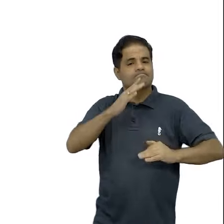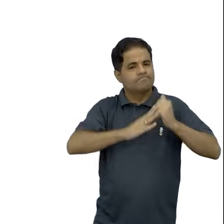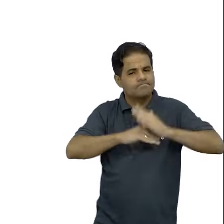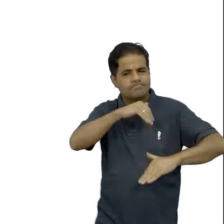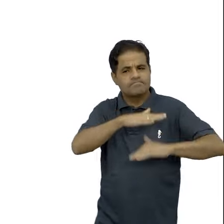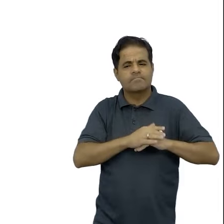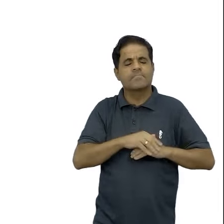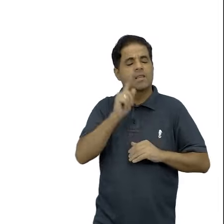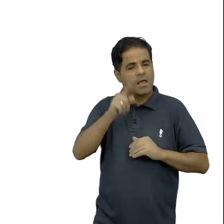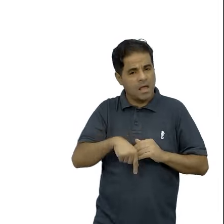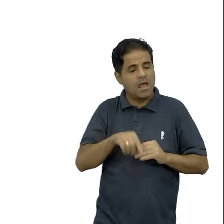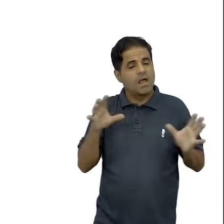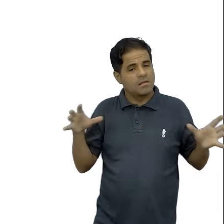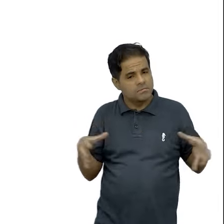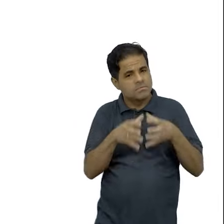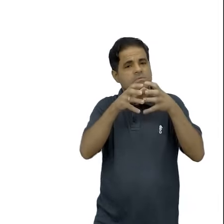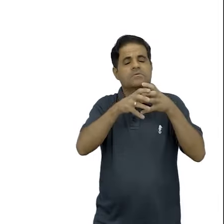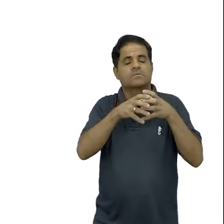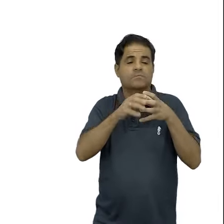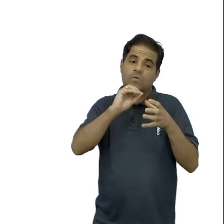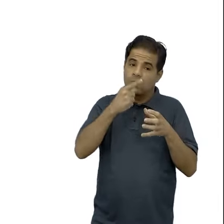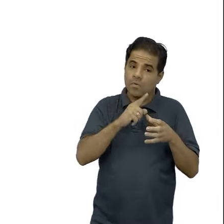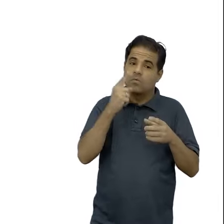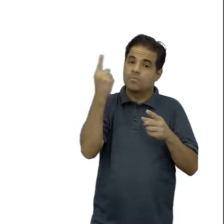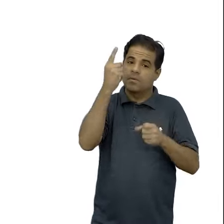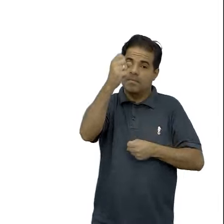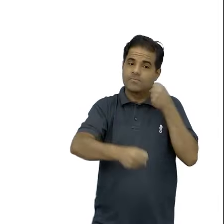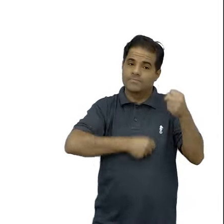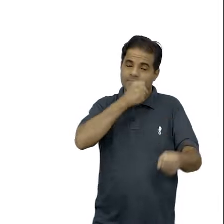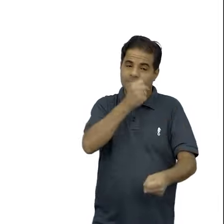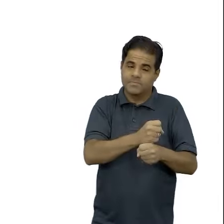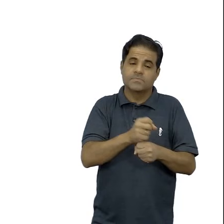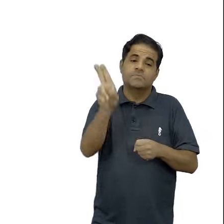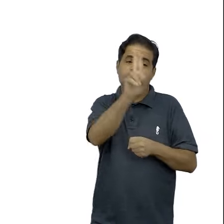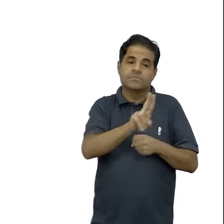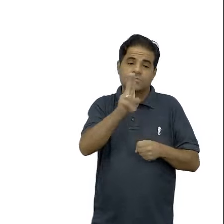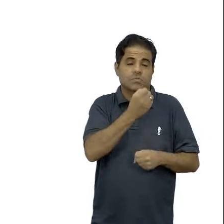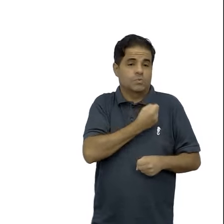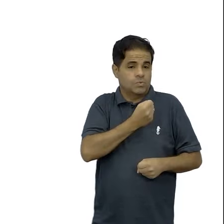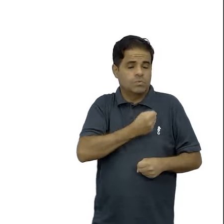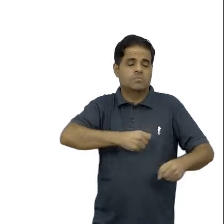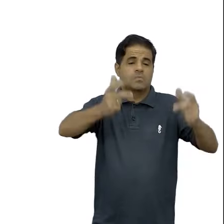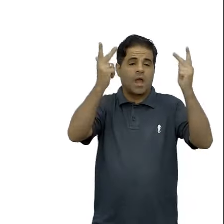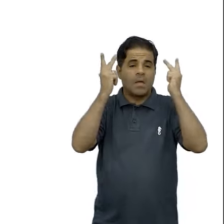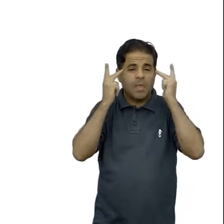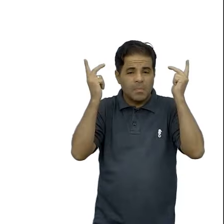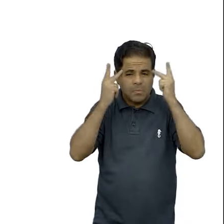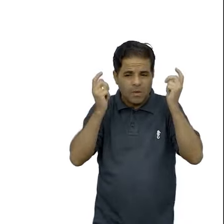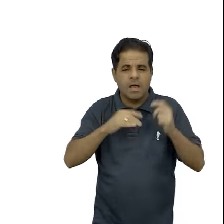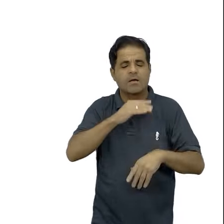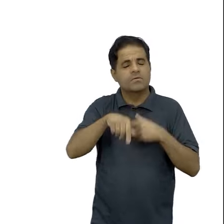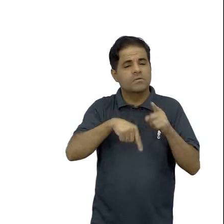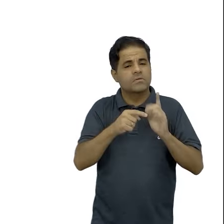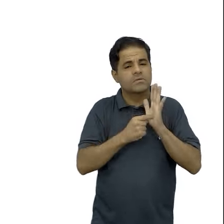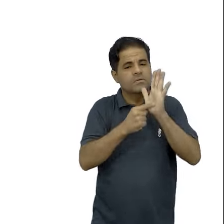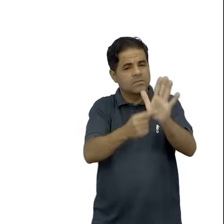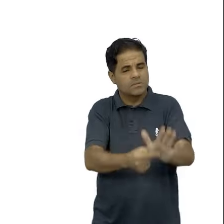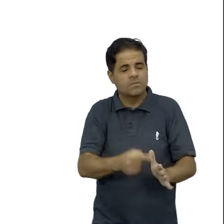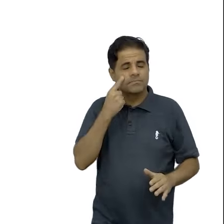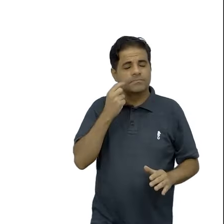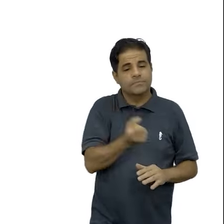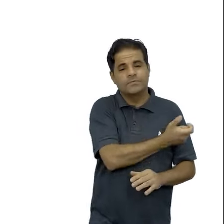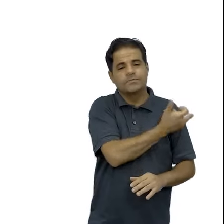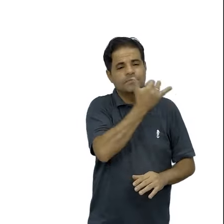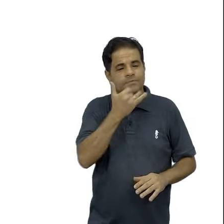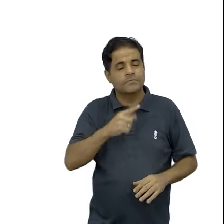articula-se com a habilidade 1 do primeiro ano, utilizar números naturais como indicador de